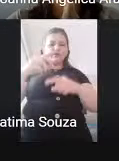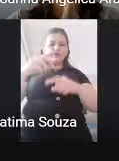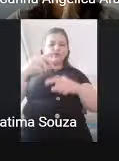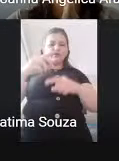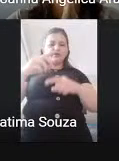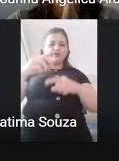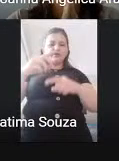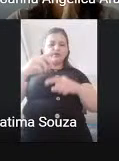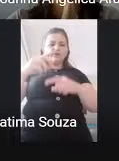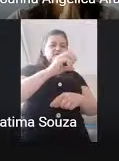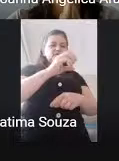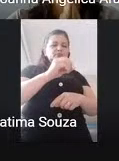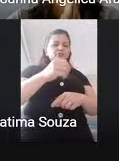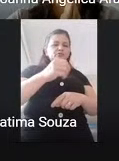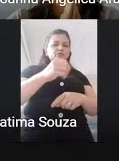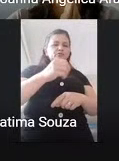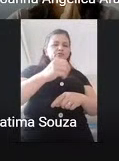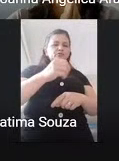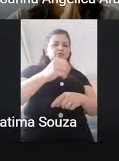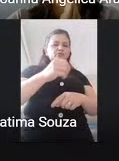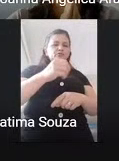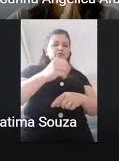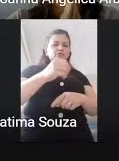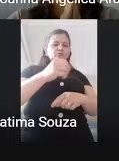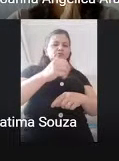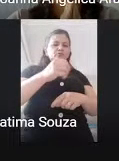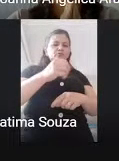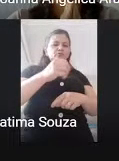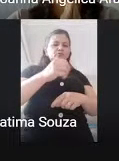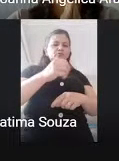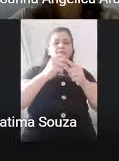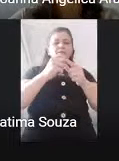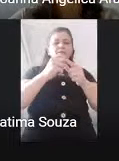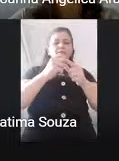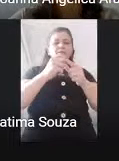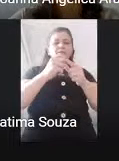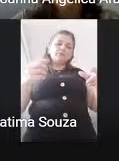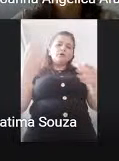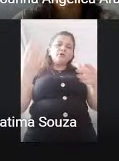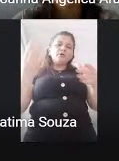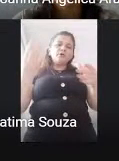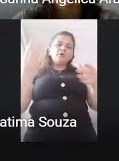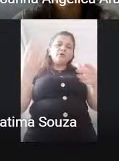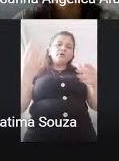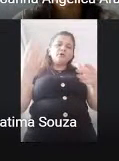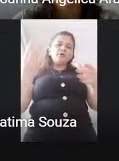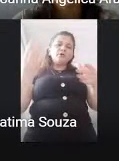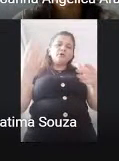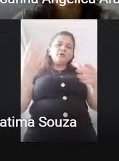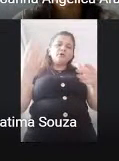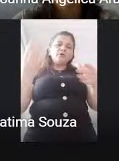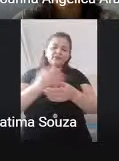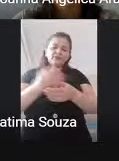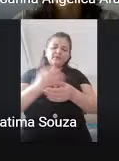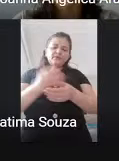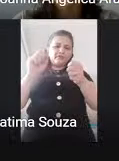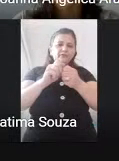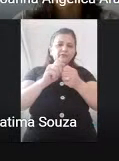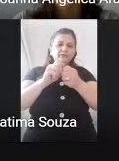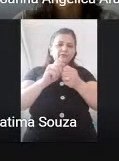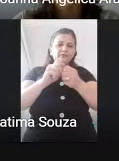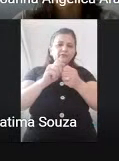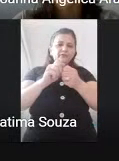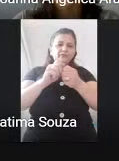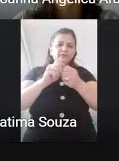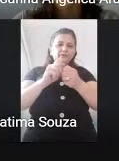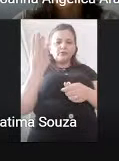né, Possível Vencer, e ampliando todos esses processos que foram políticas criadas com essa perspectiva, né? Mas